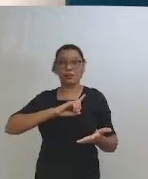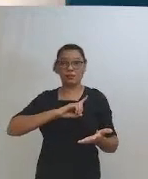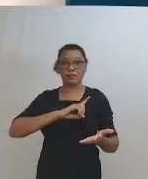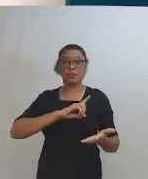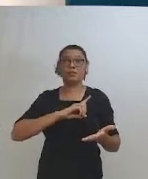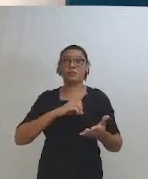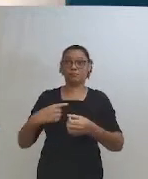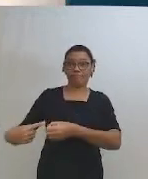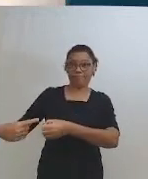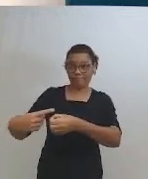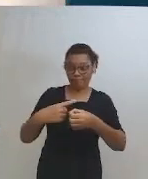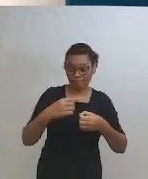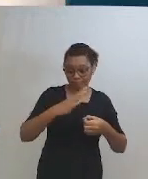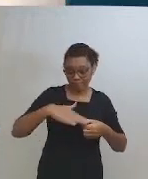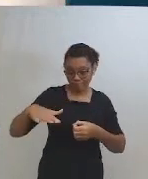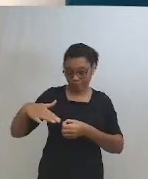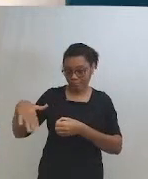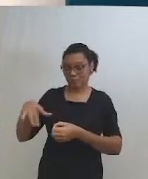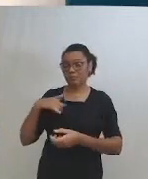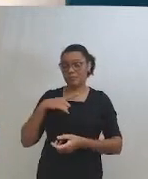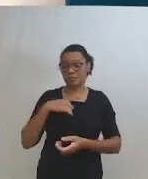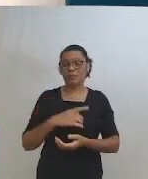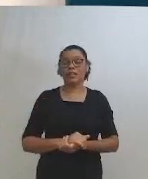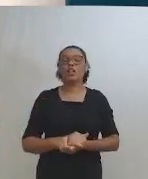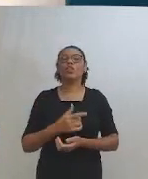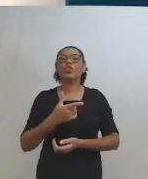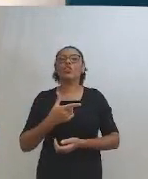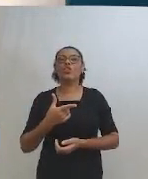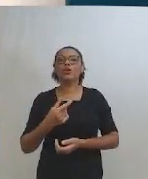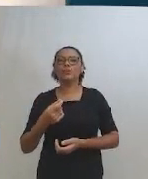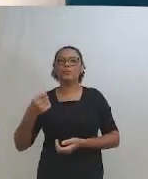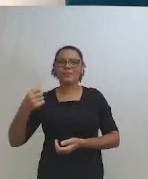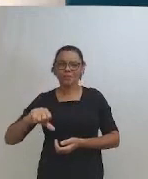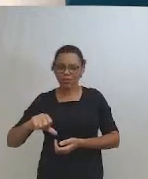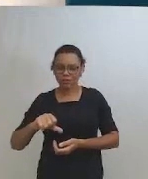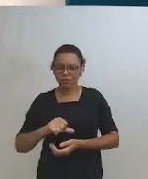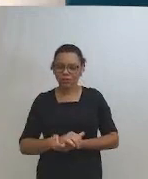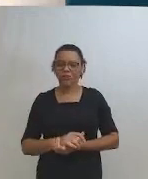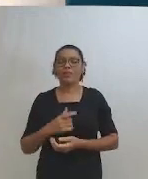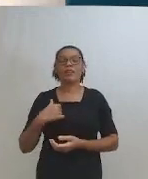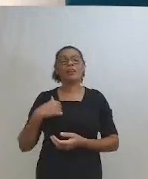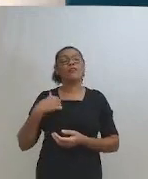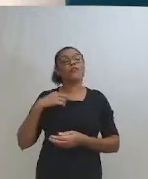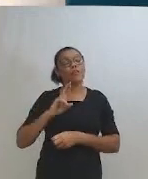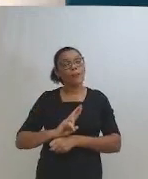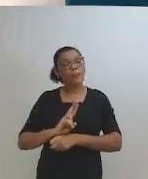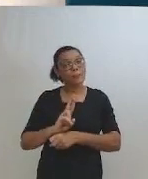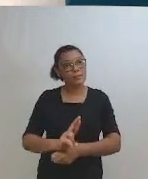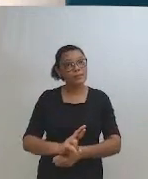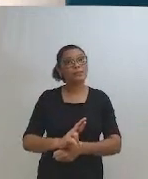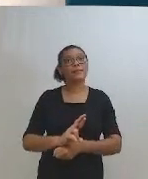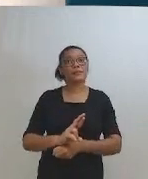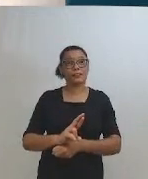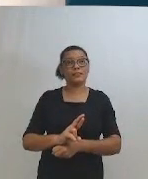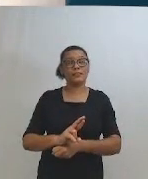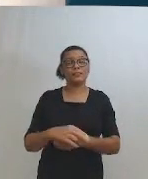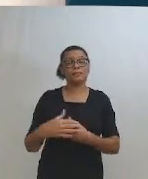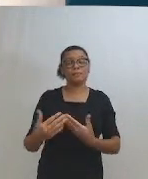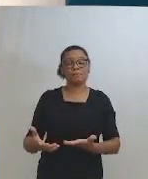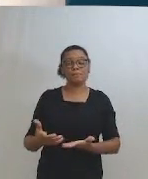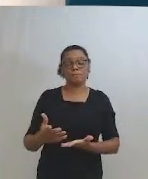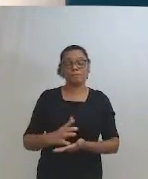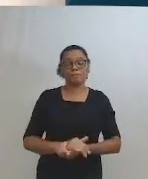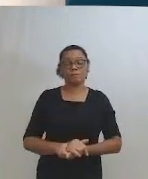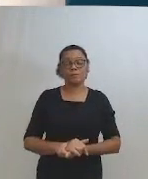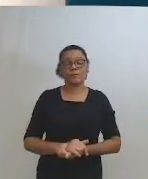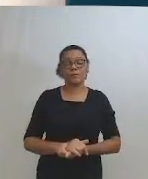decidiram, lá em dezembro de 2019, representar pela interceptação quebra dos sigilos telefônicos de todos os